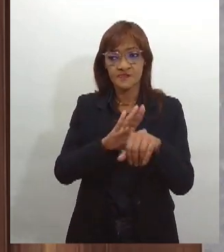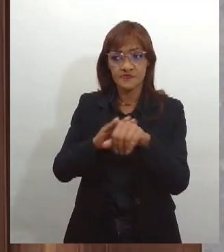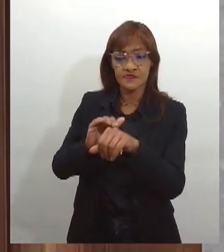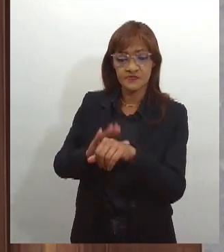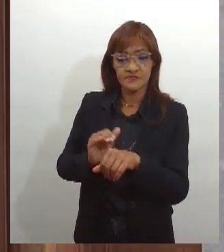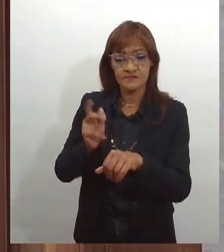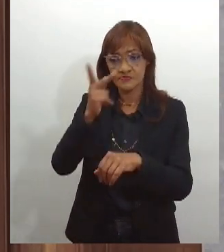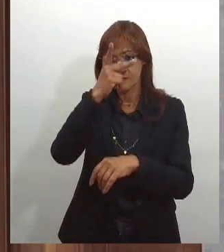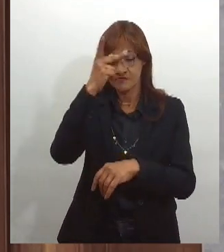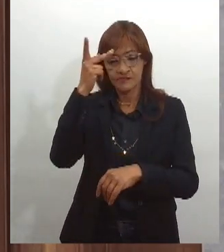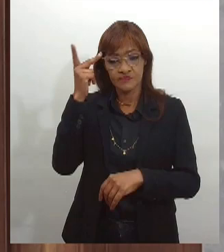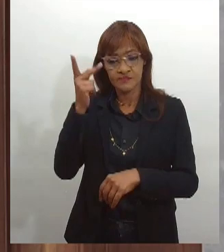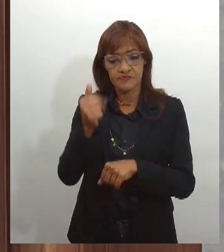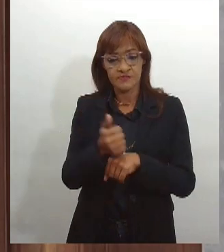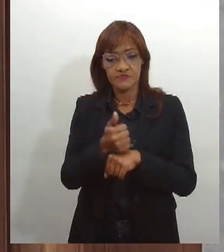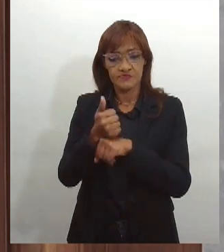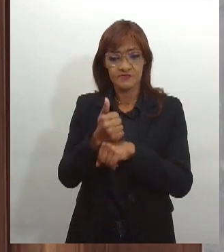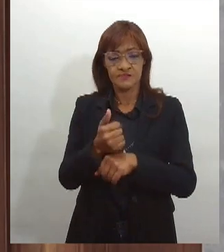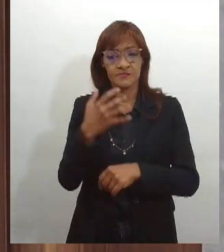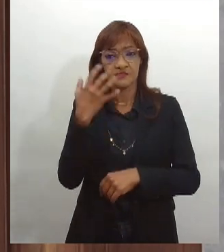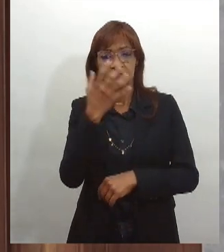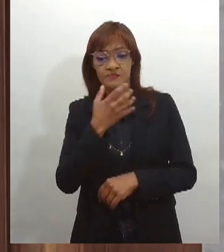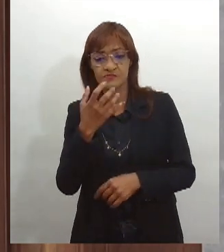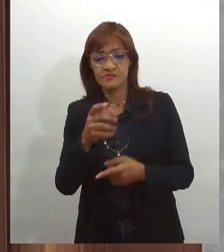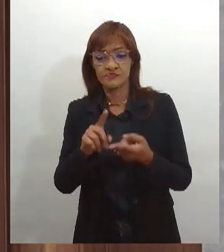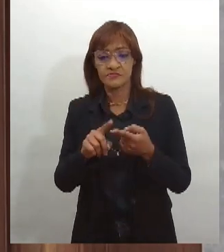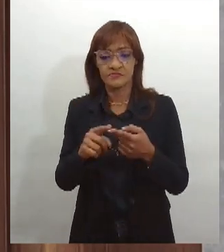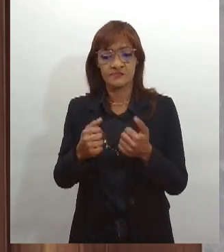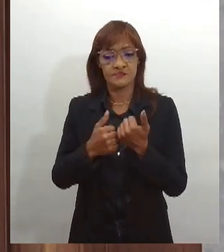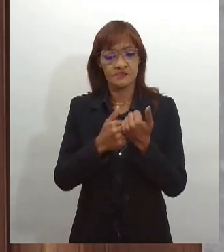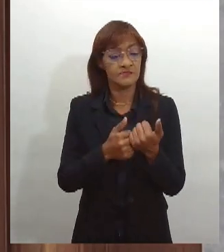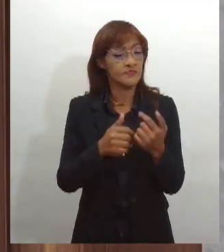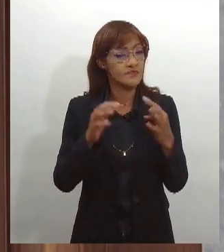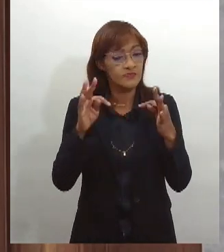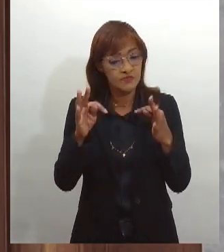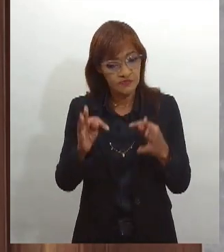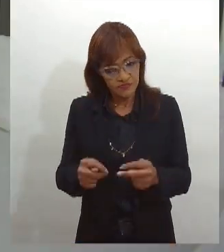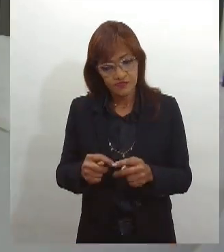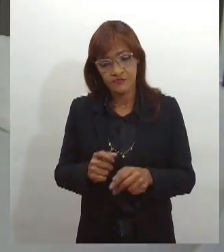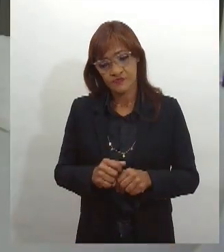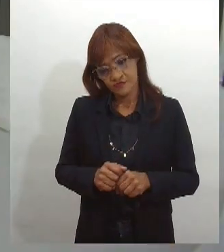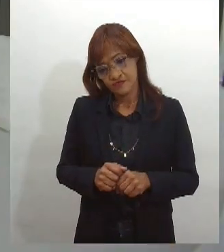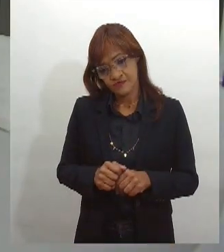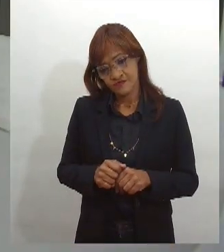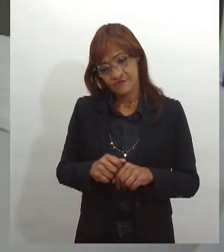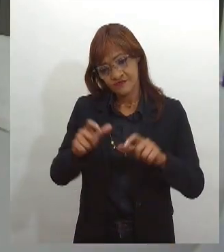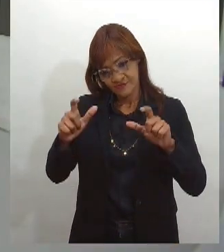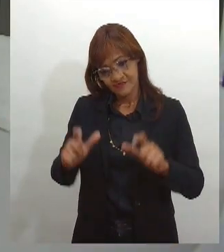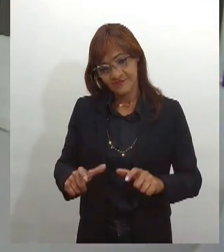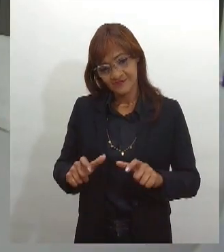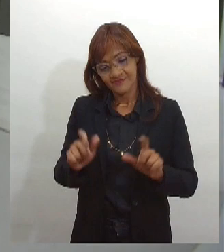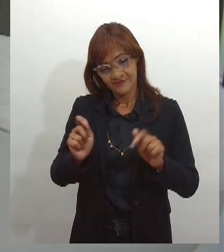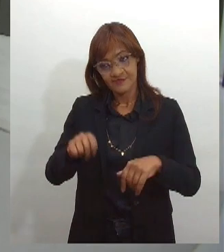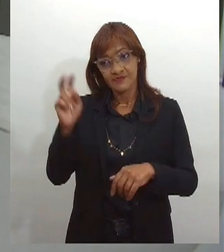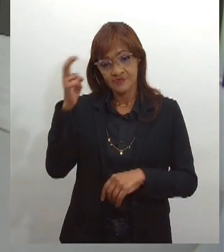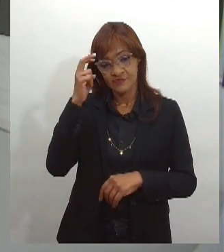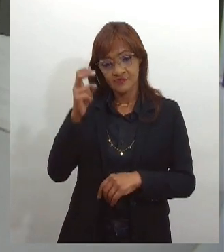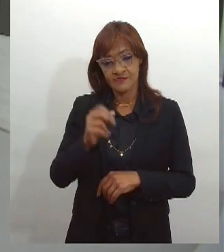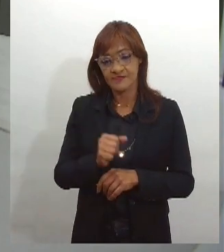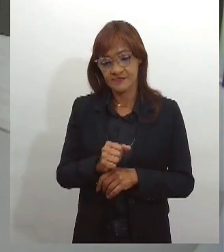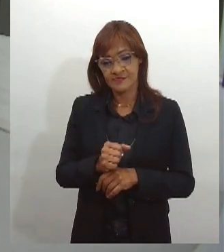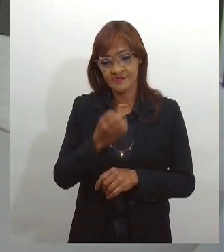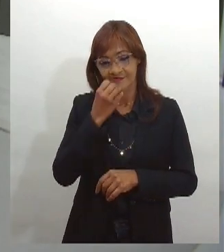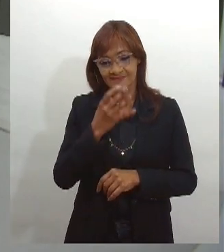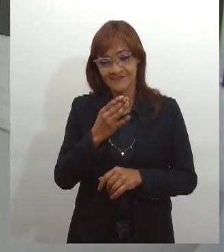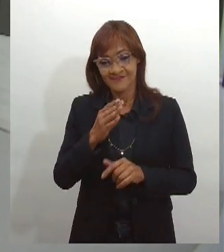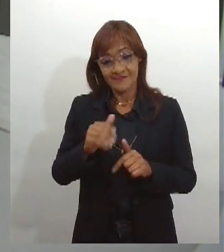cordelistas, aboiadores, toda e qualquer manifestação artística vai ter espaço no espaço cultural. Eu acho que vai ser um desafio e tanto. Fico muito